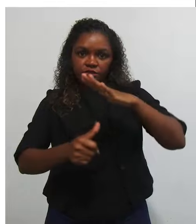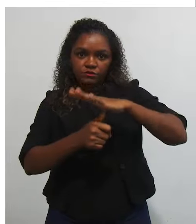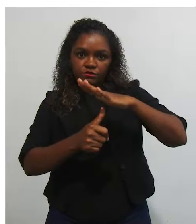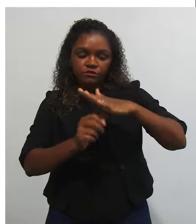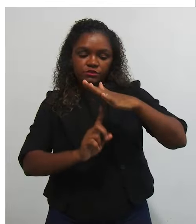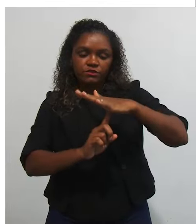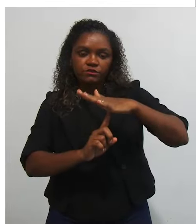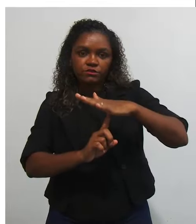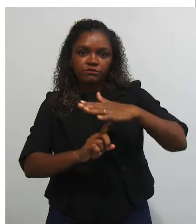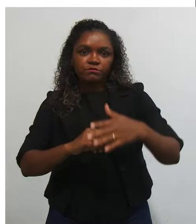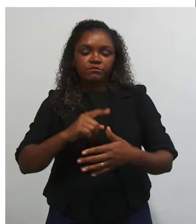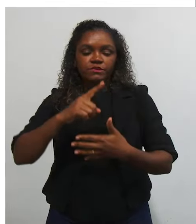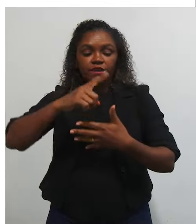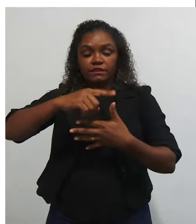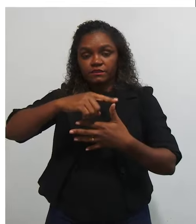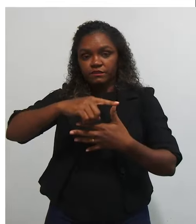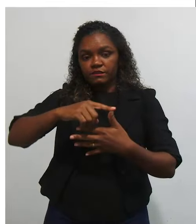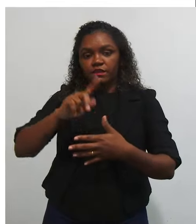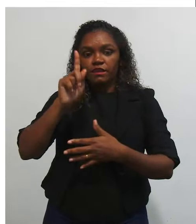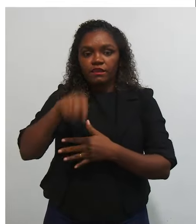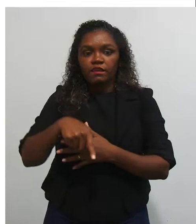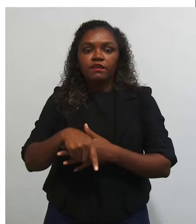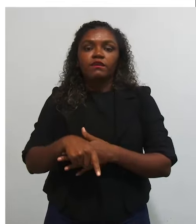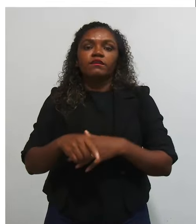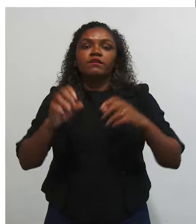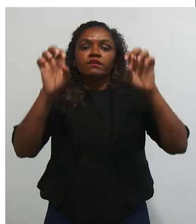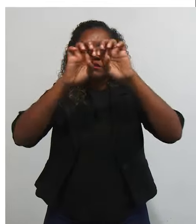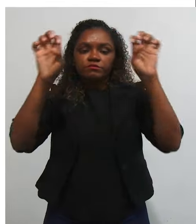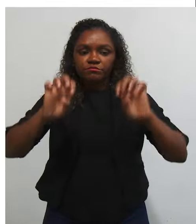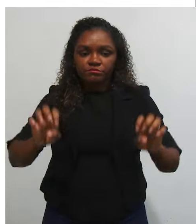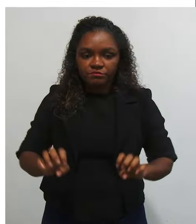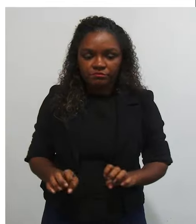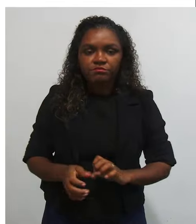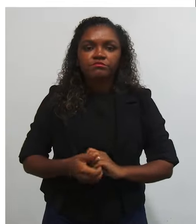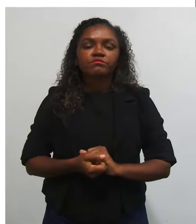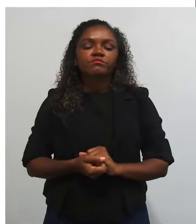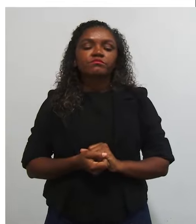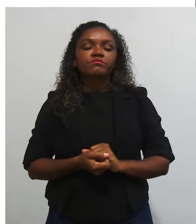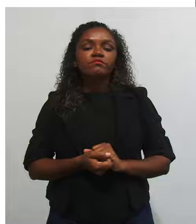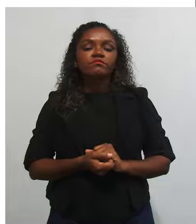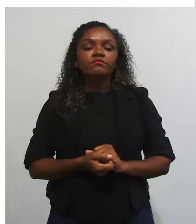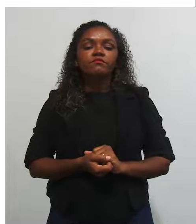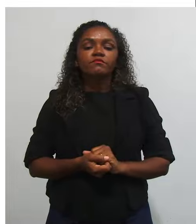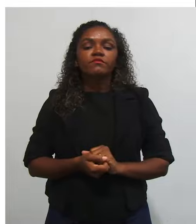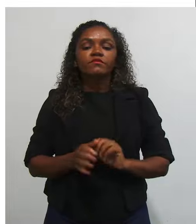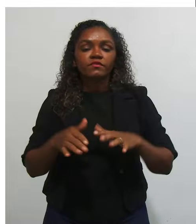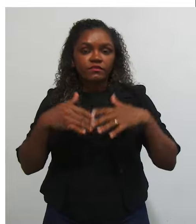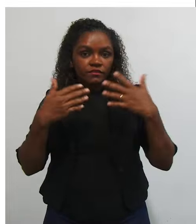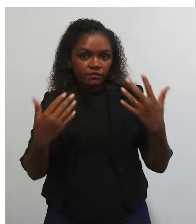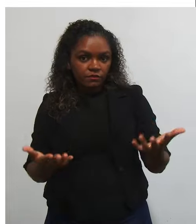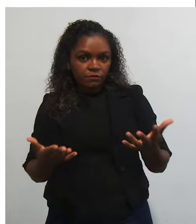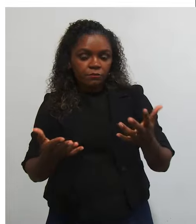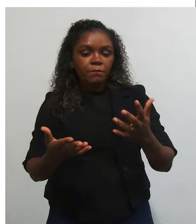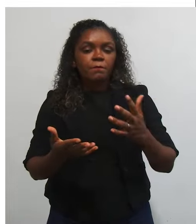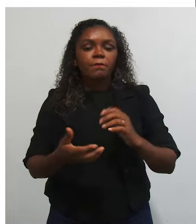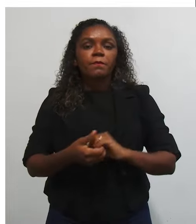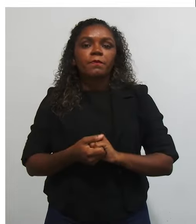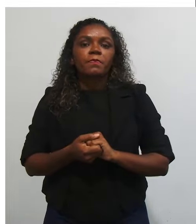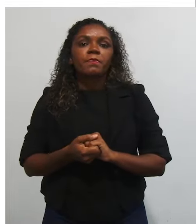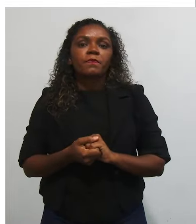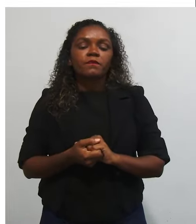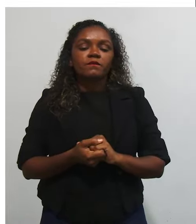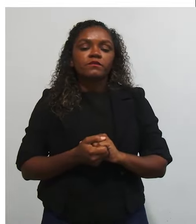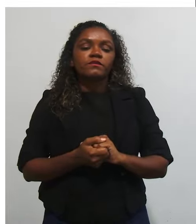alocação dos créditos orçamentários está estruturada em 2 níveis hierárquicos. Então, a única coisa que define é a quantidade